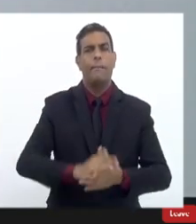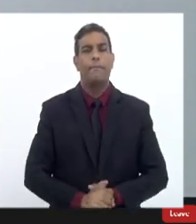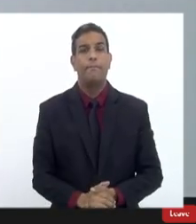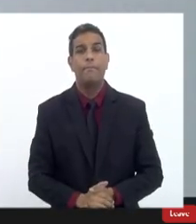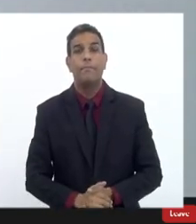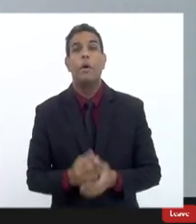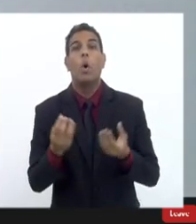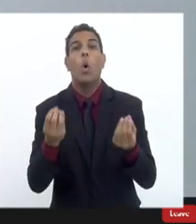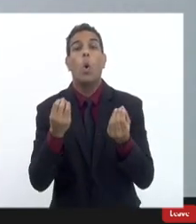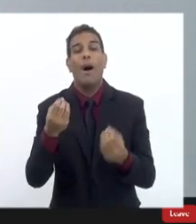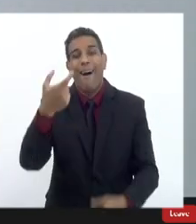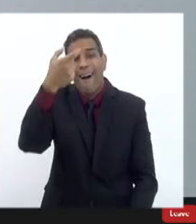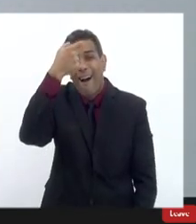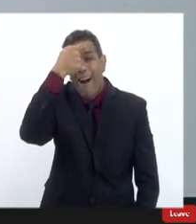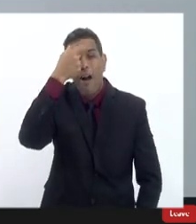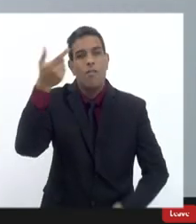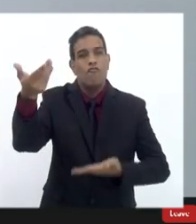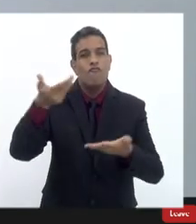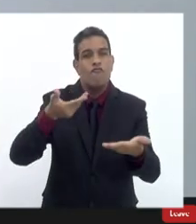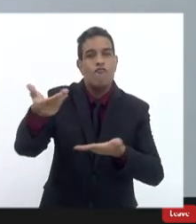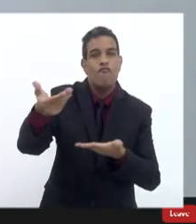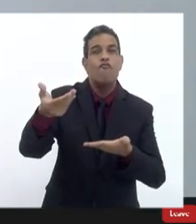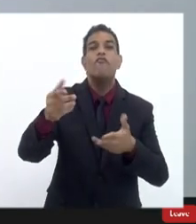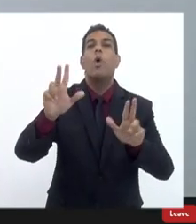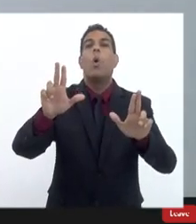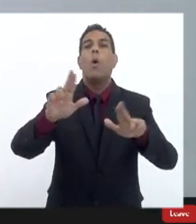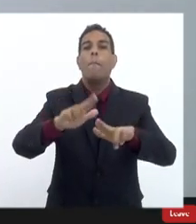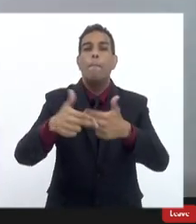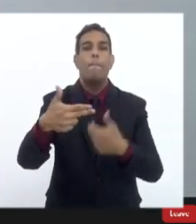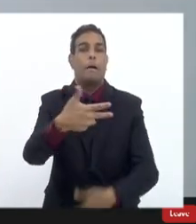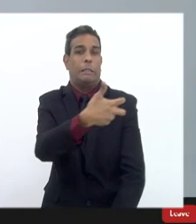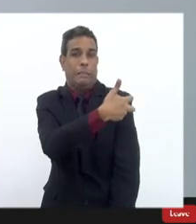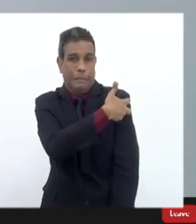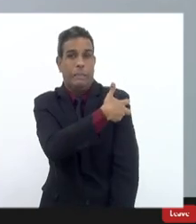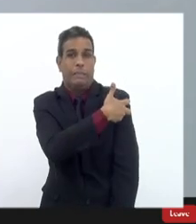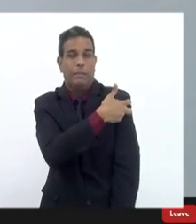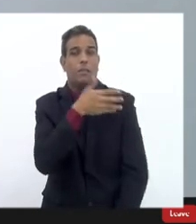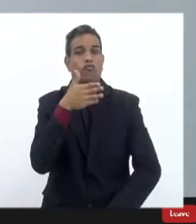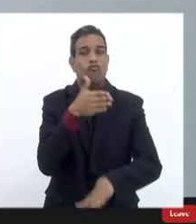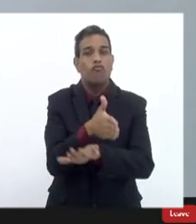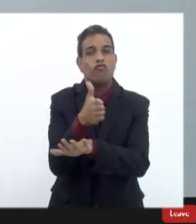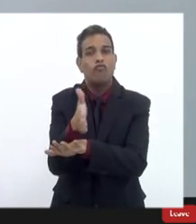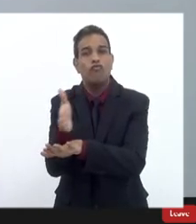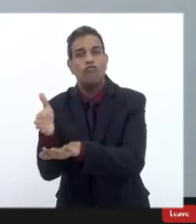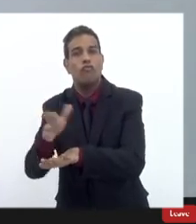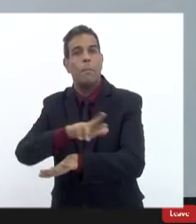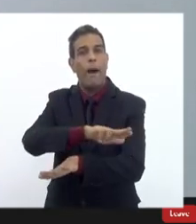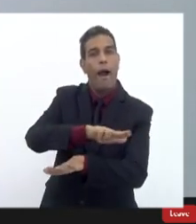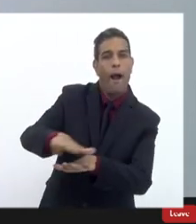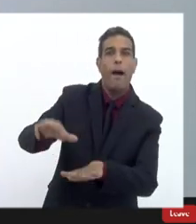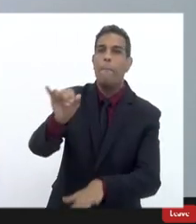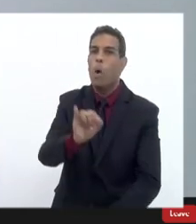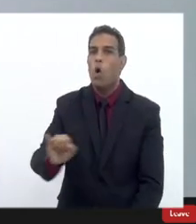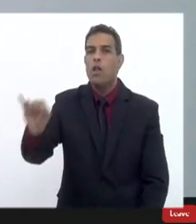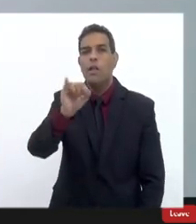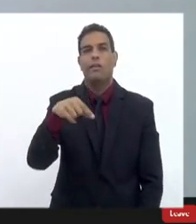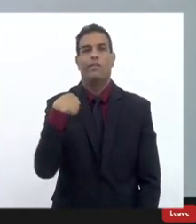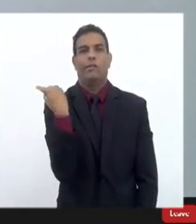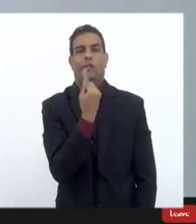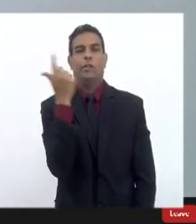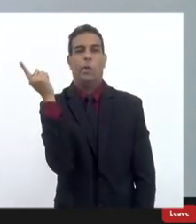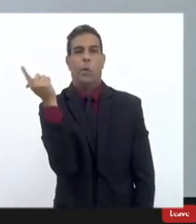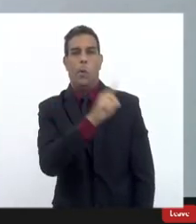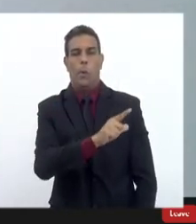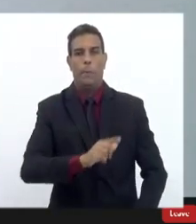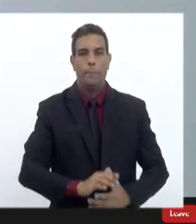que é de conscientização quanto à vacinação, né? Atuar de forma institucional nessa questão é uma pauta importante.